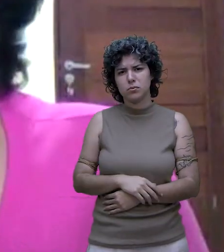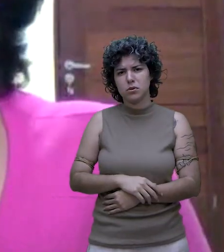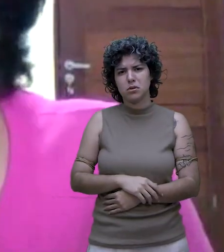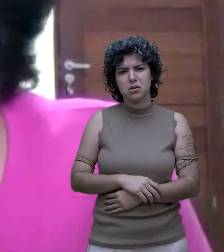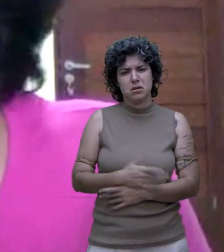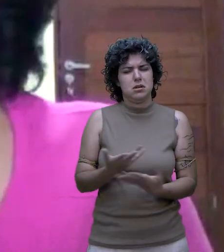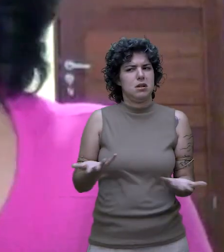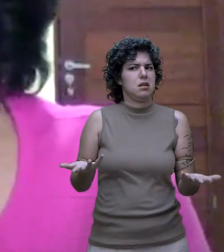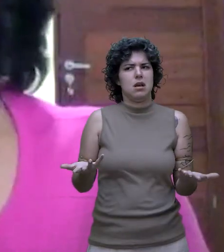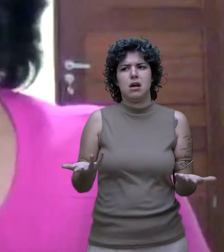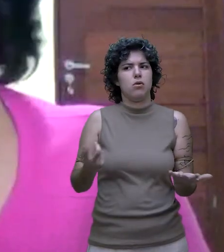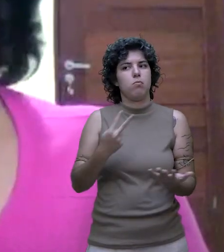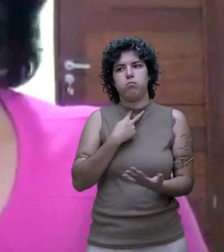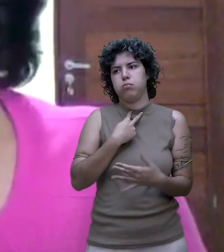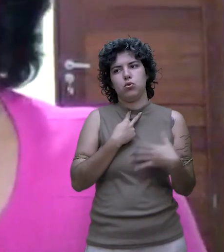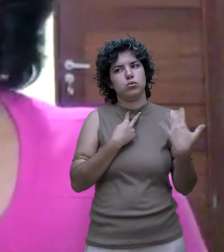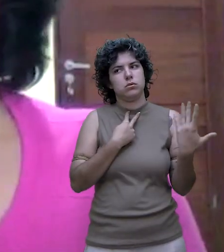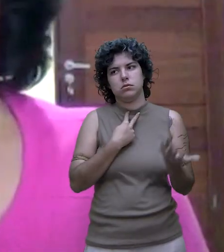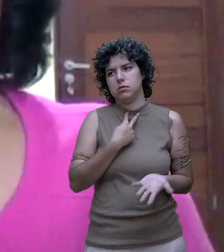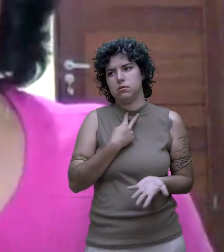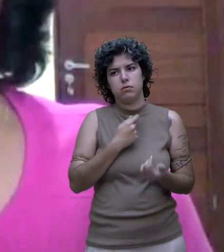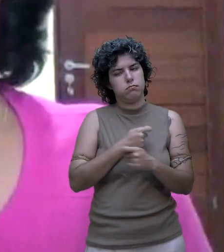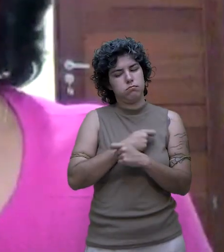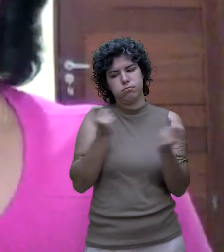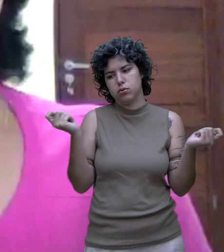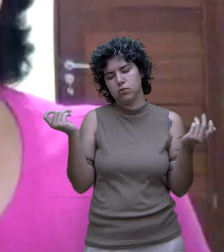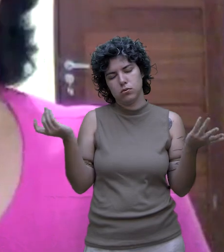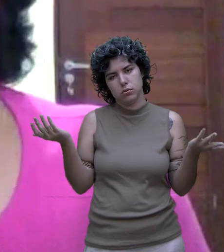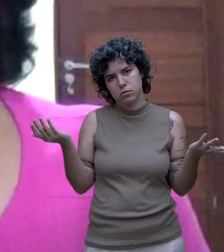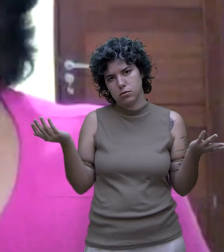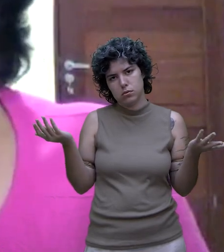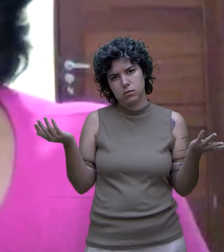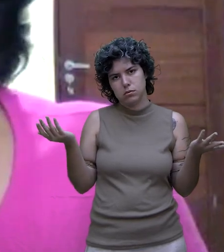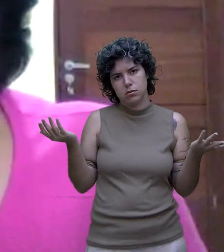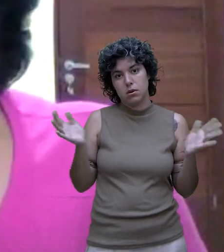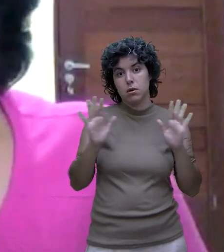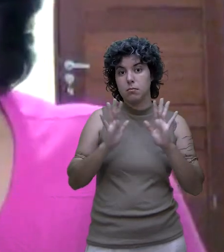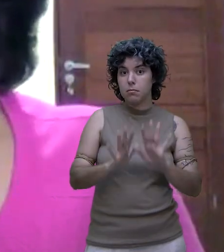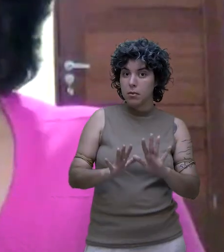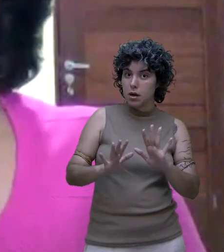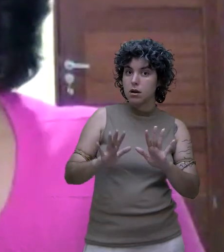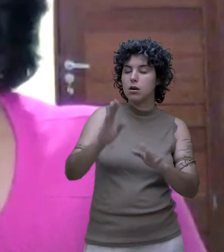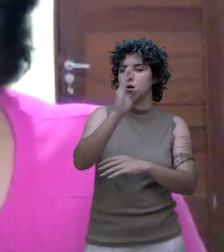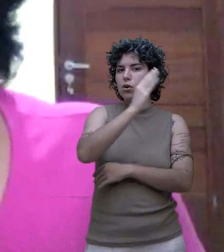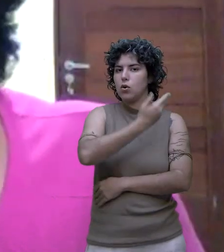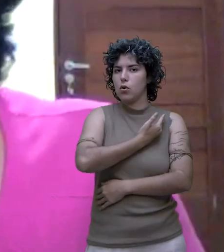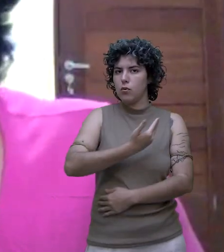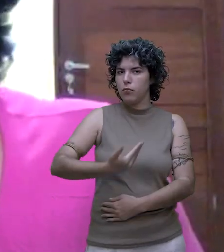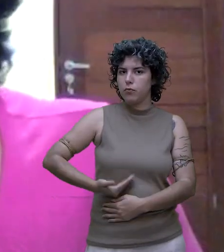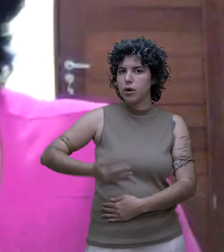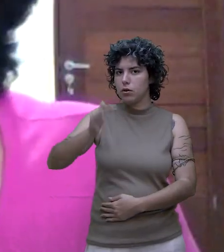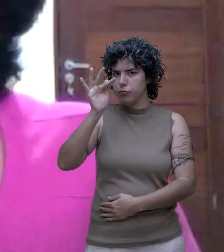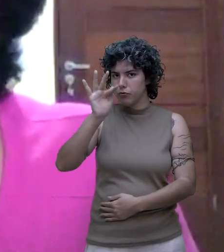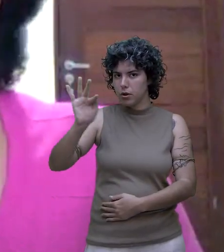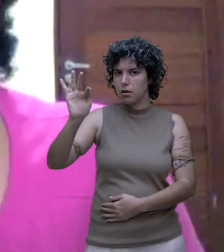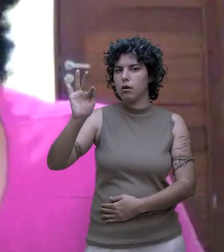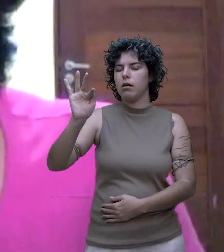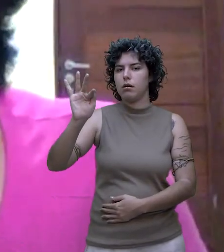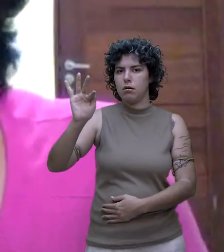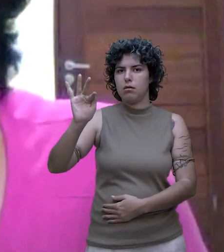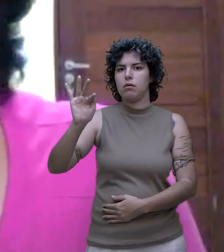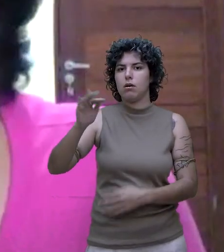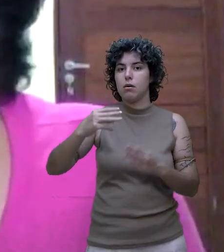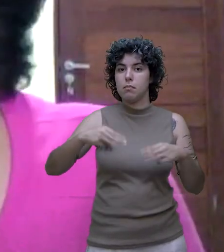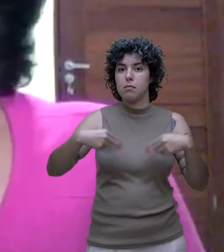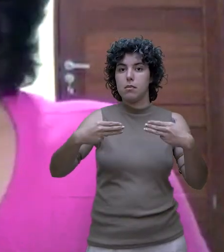isso. E aí, eu acho que cabe ao governo federal, né, ao Ministério